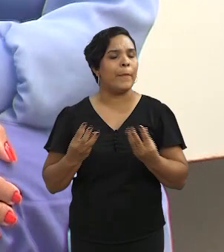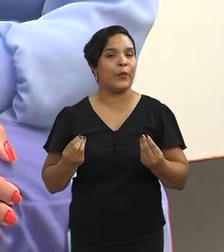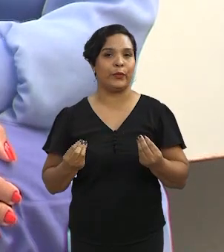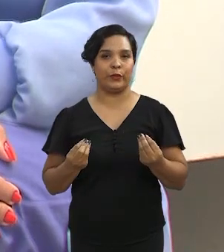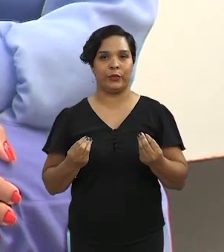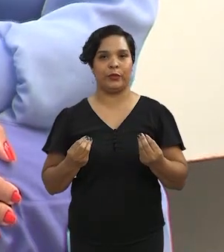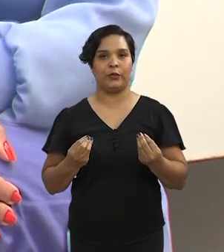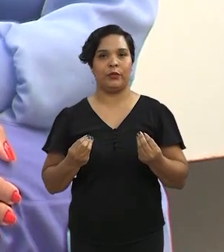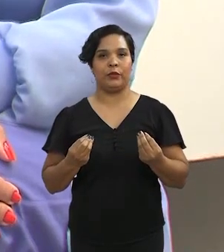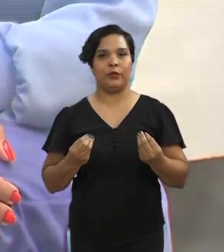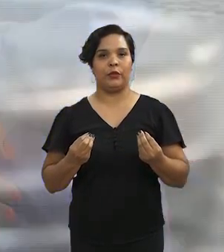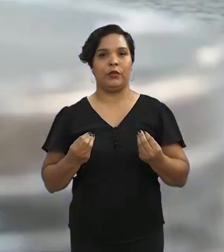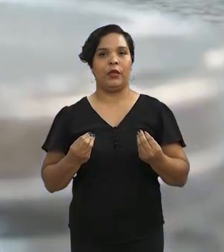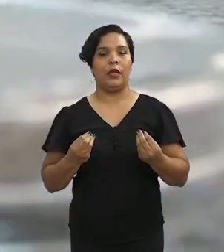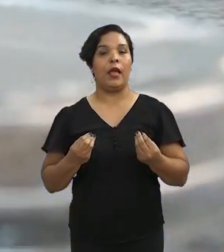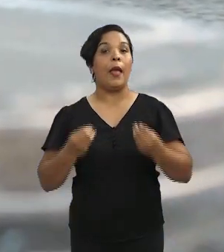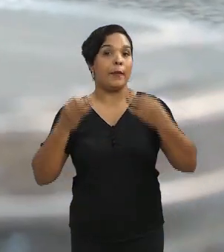muito